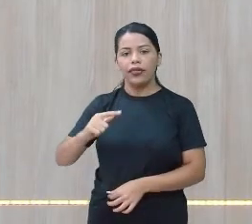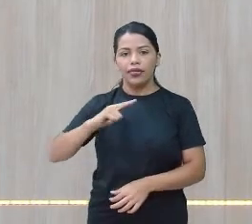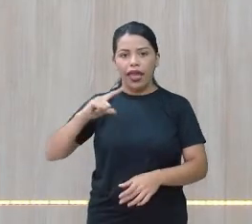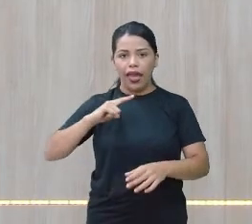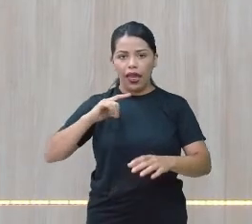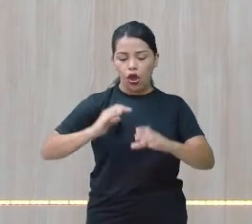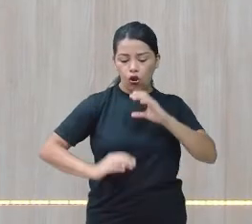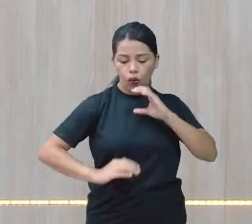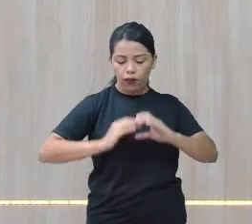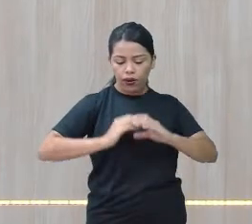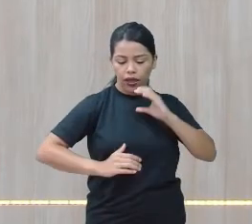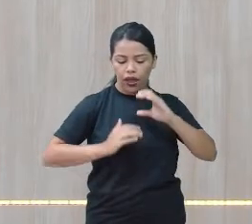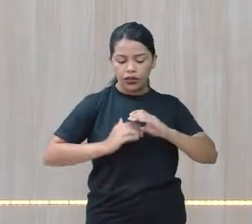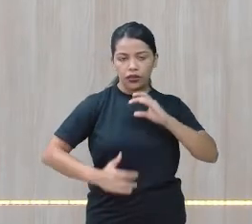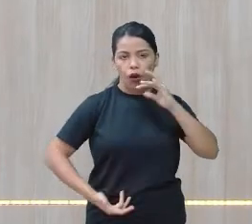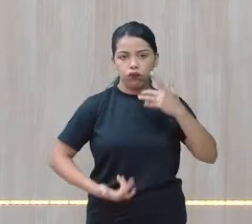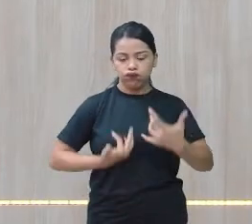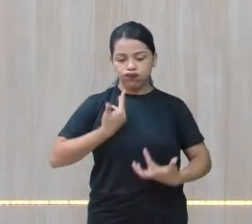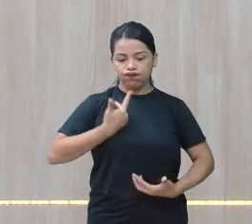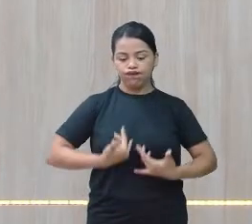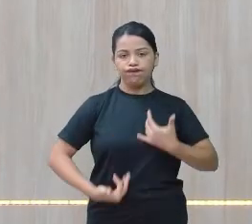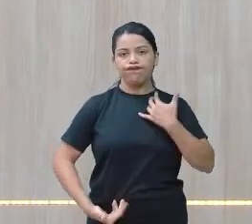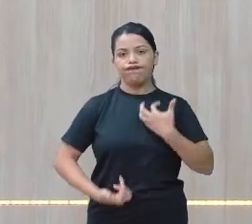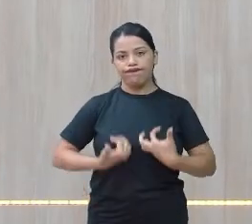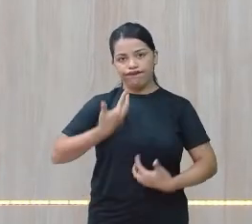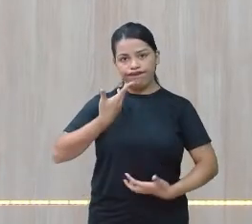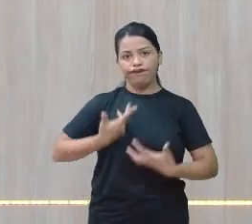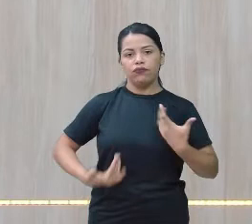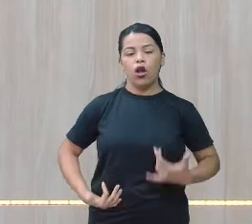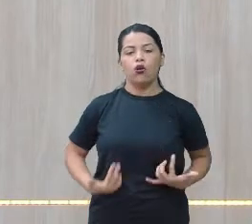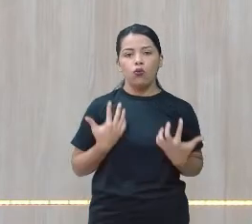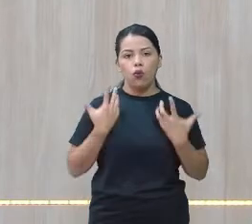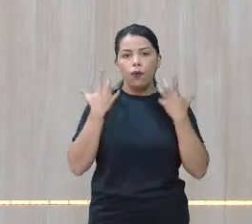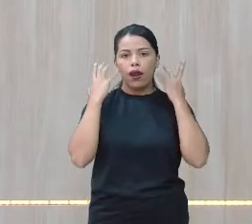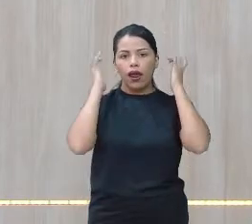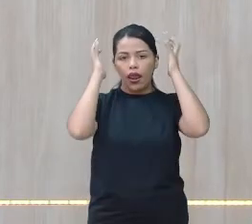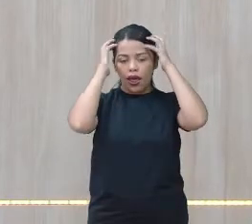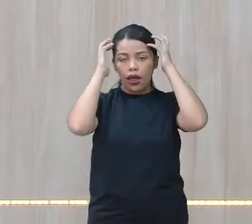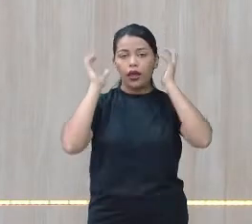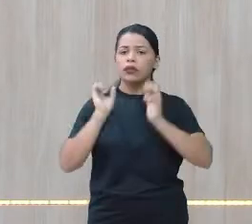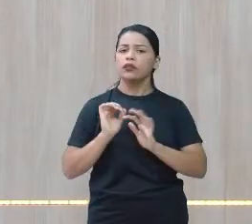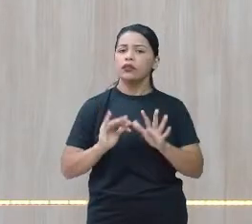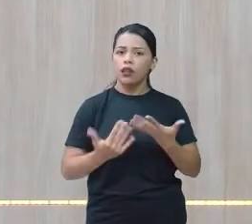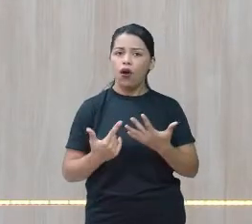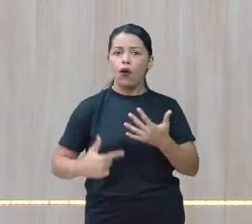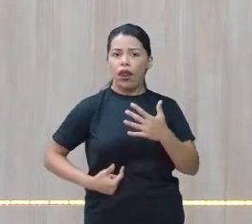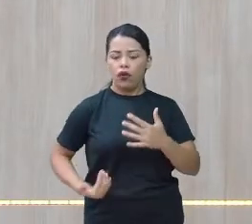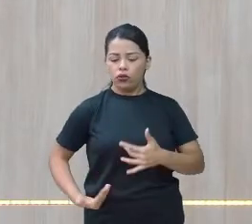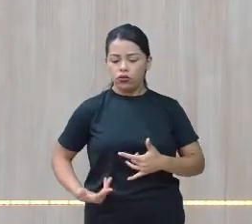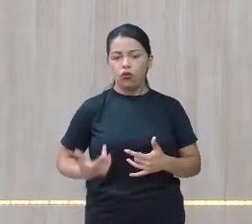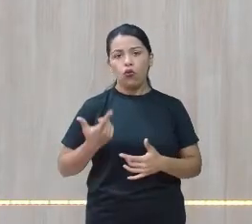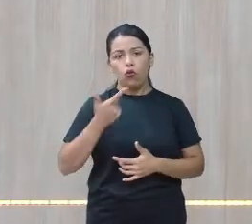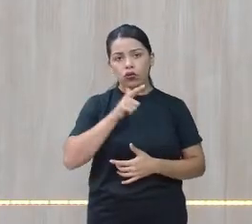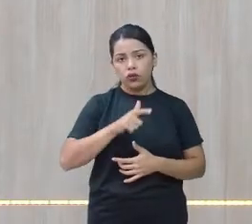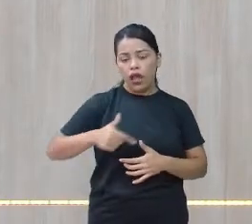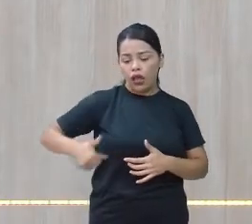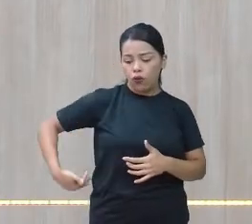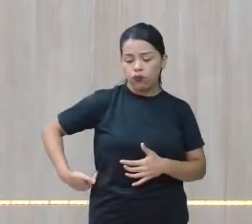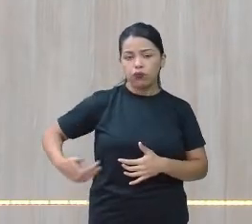do encéfalo, do cérebro, do cerebelo. E aí, pessoal, será que ela pode mandar uma resposta